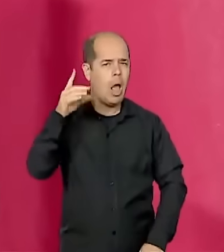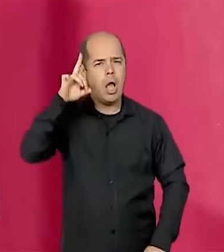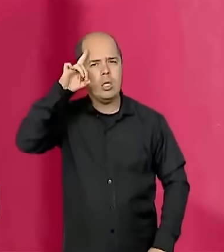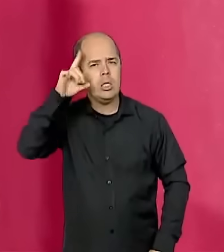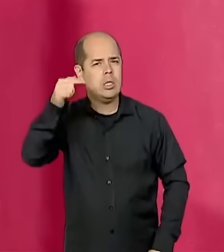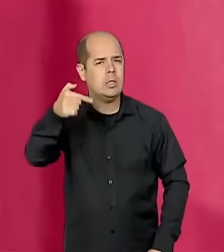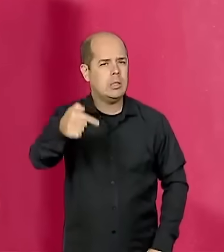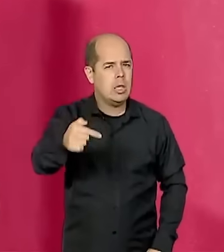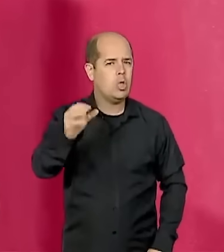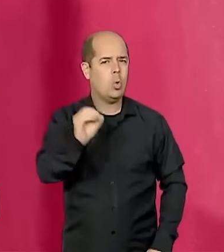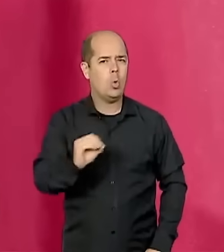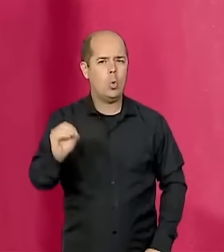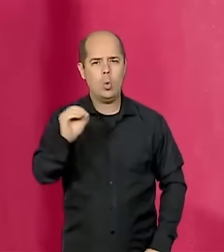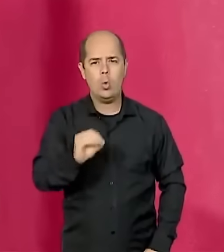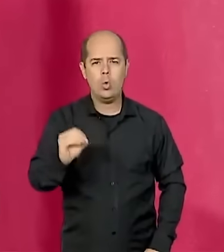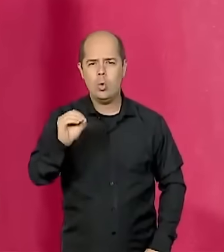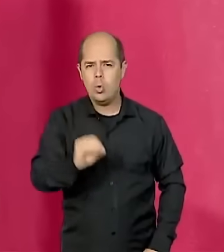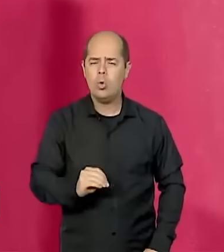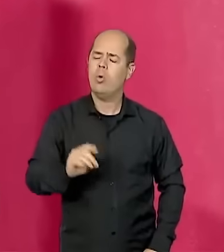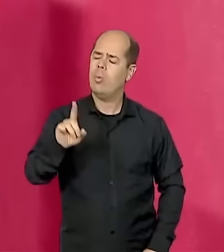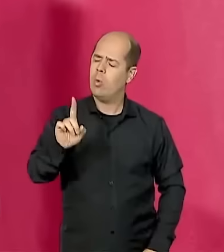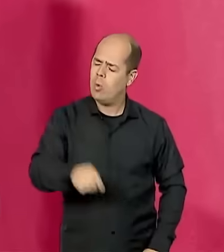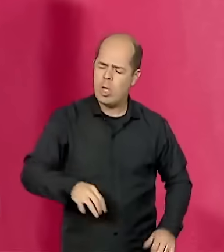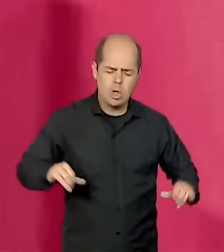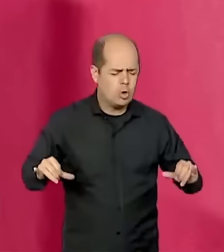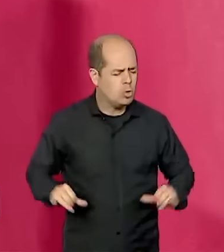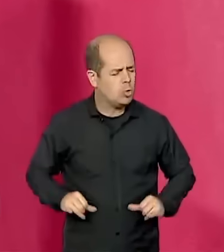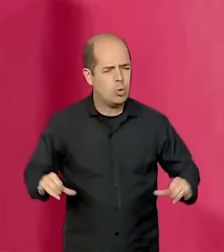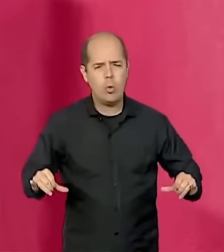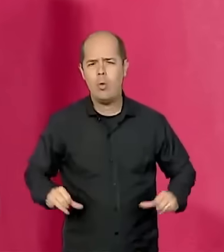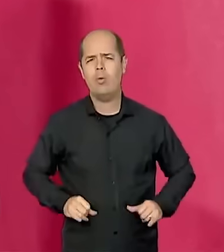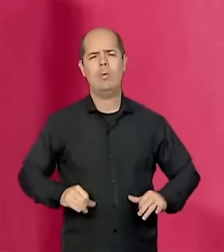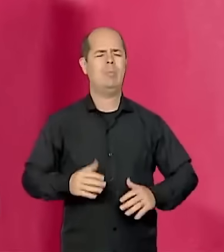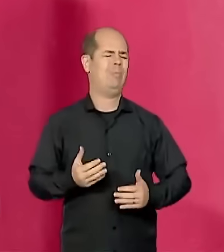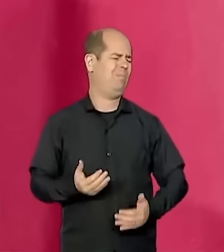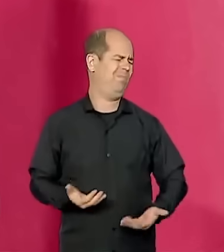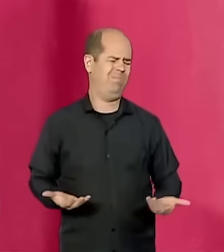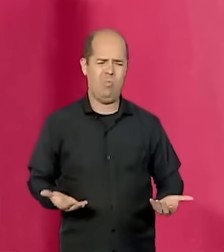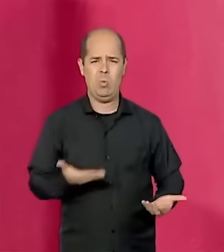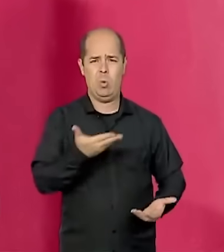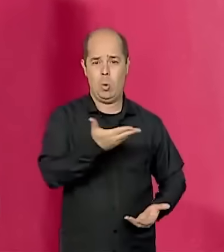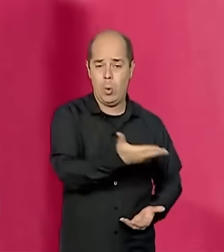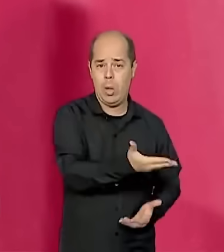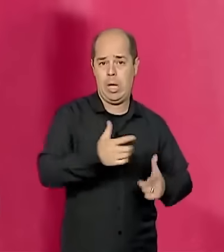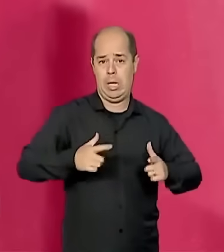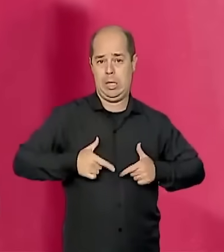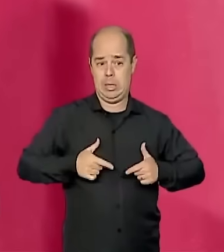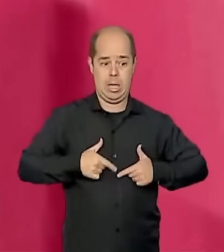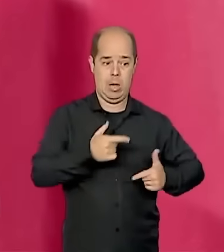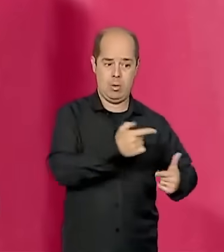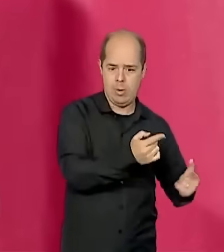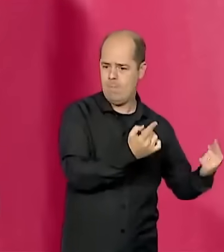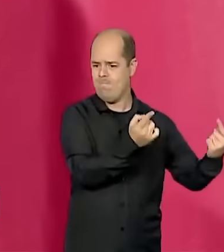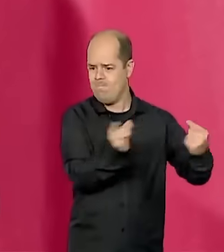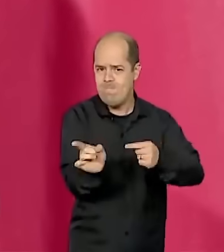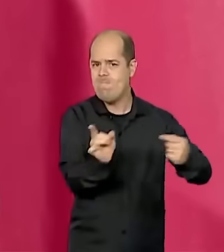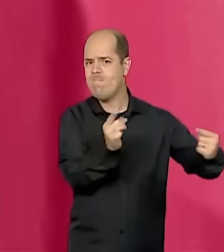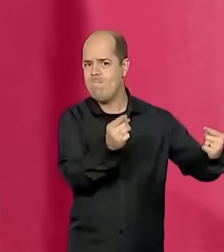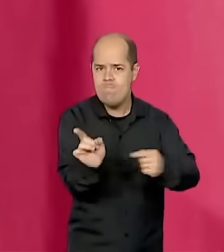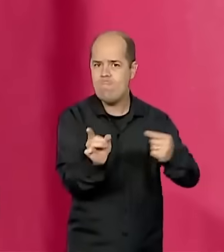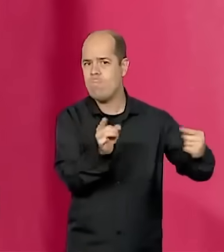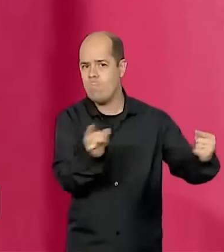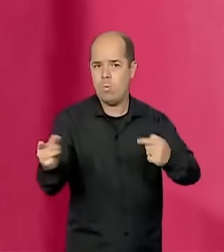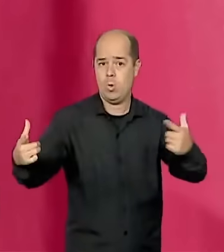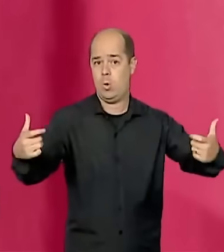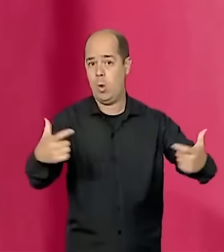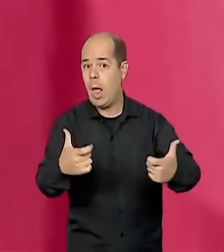um sofrimento horrível para civis. Israel está combatendo este terror. Tem que ser feito no contexto